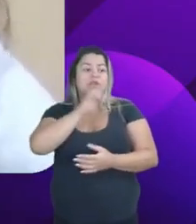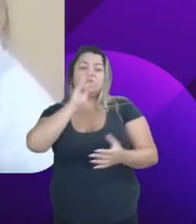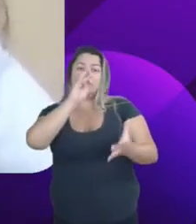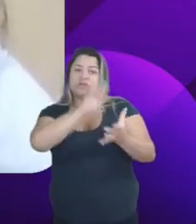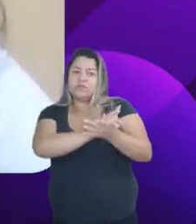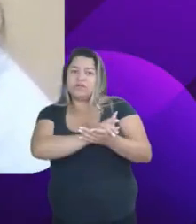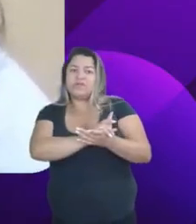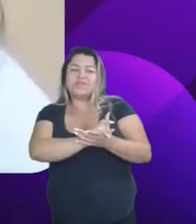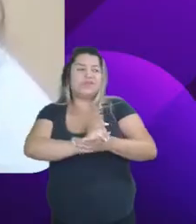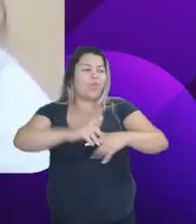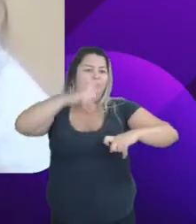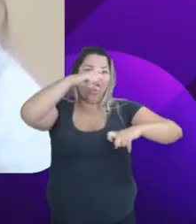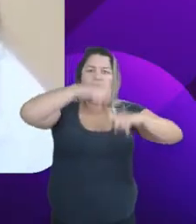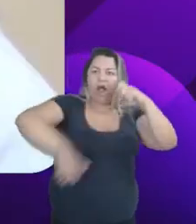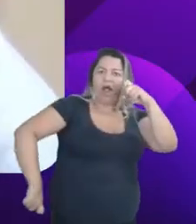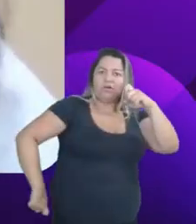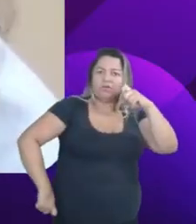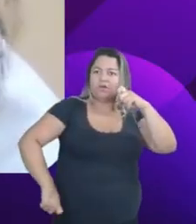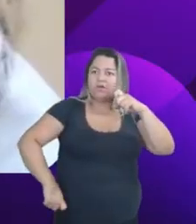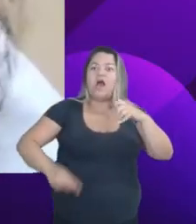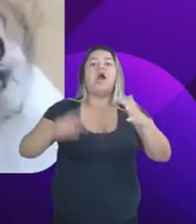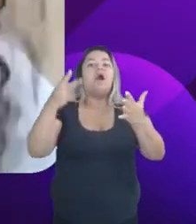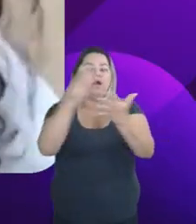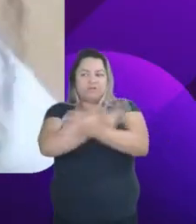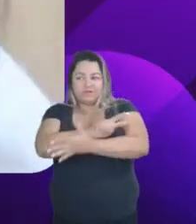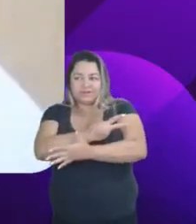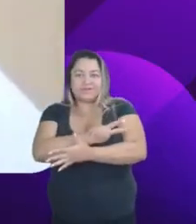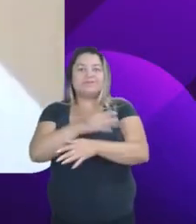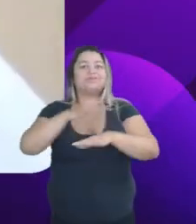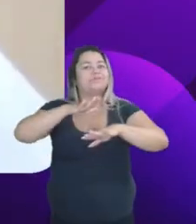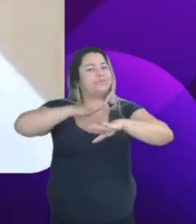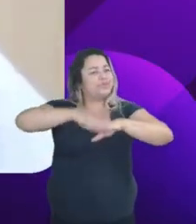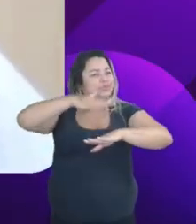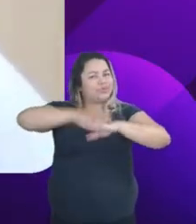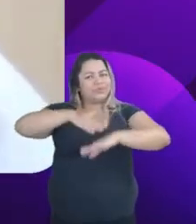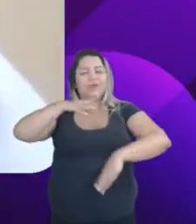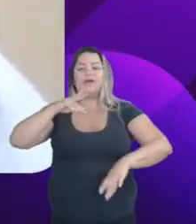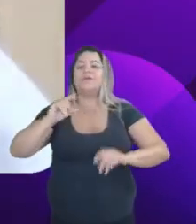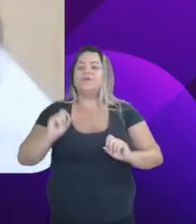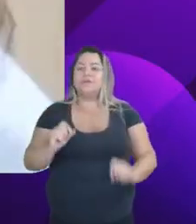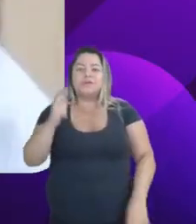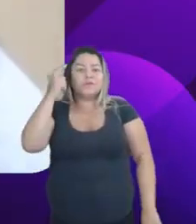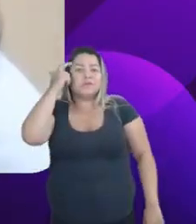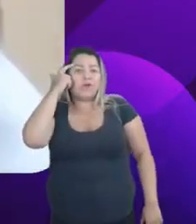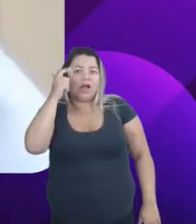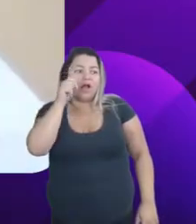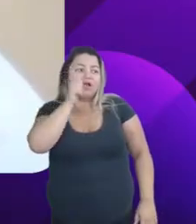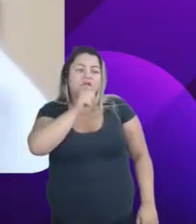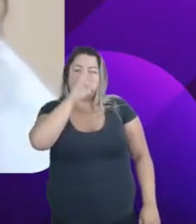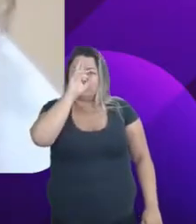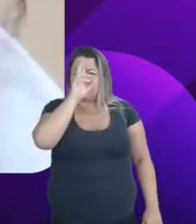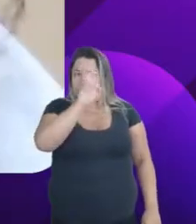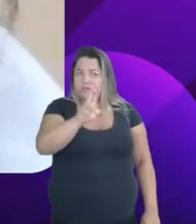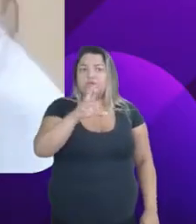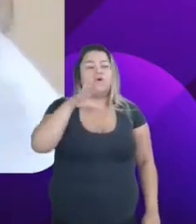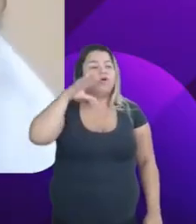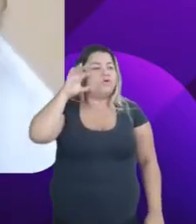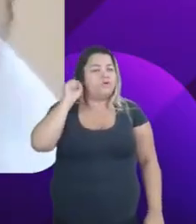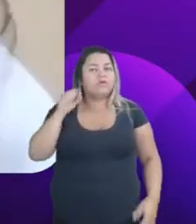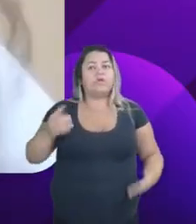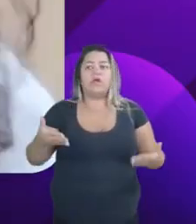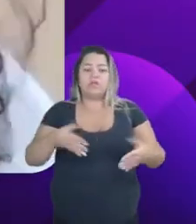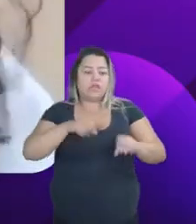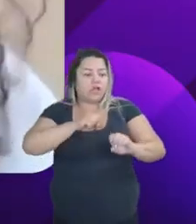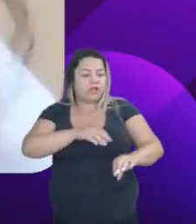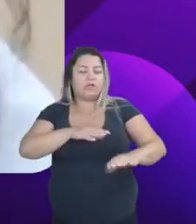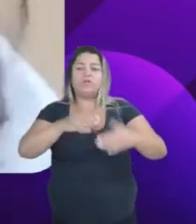estão sendo estupradas pelo seu marido. Isso acontece mais do que a gente possa imaginar. E algumas das senhoras companheiras que estão me escutando nesta aula, em